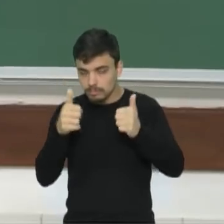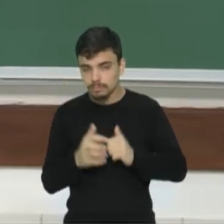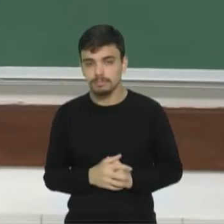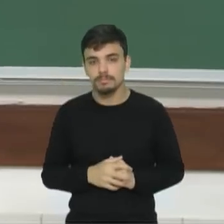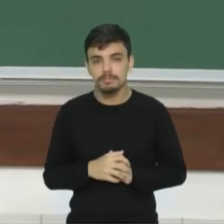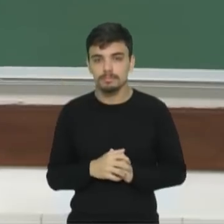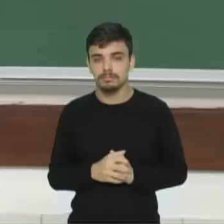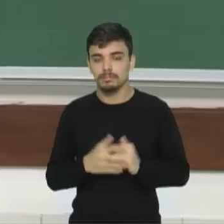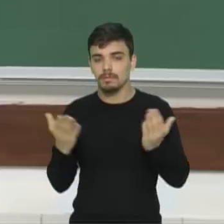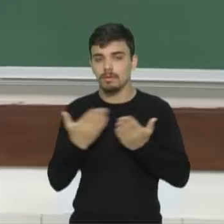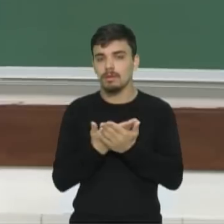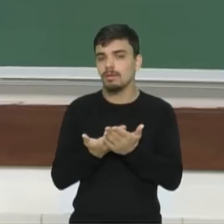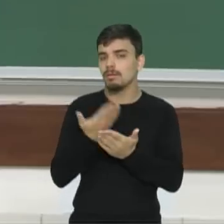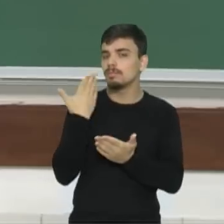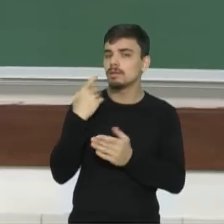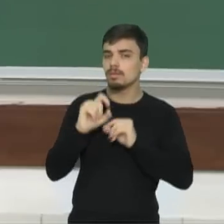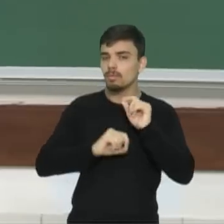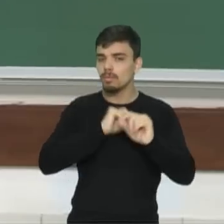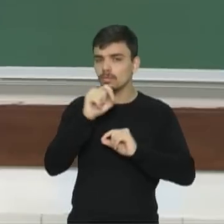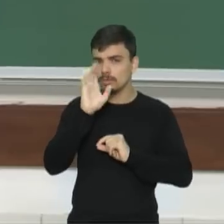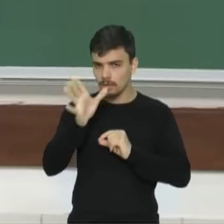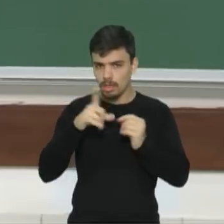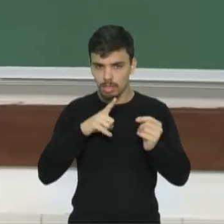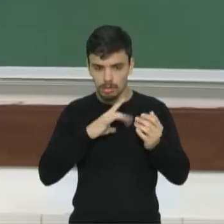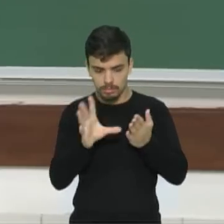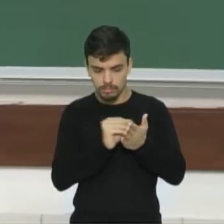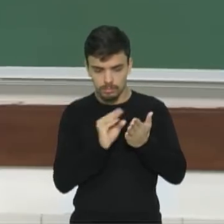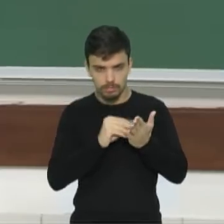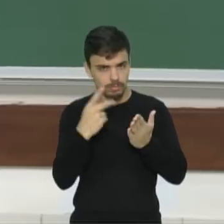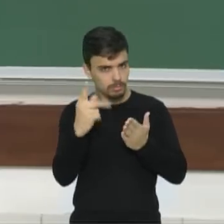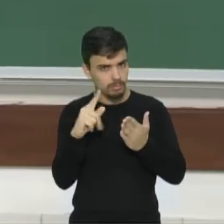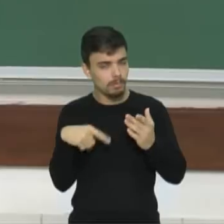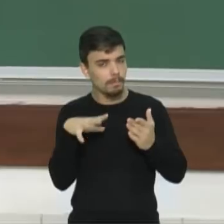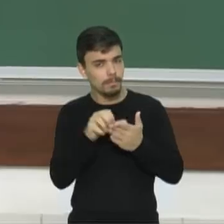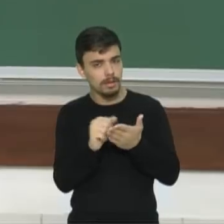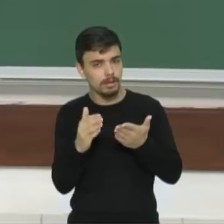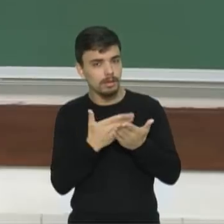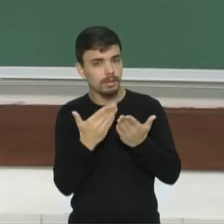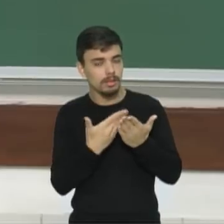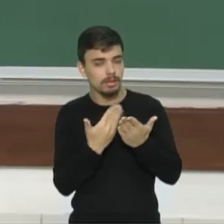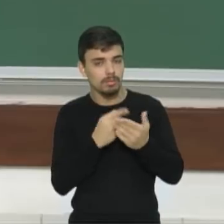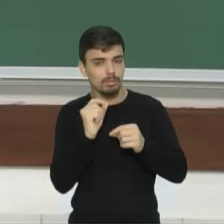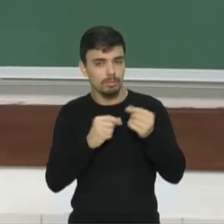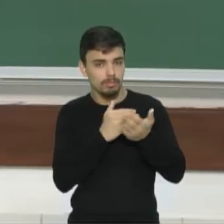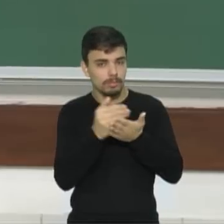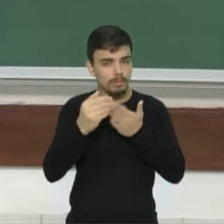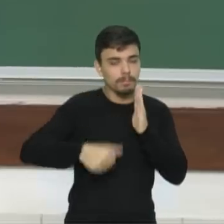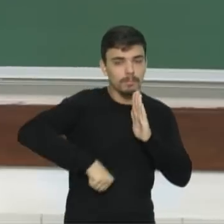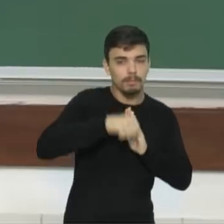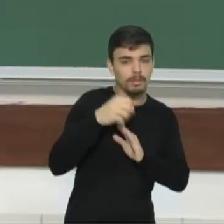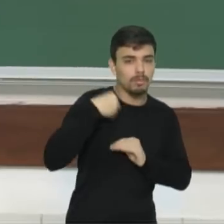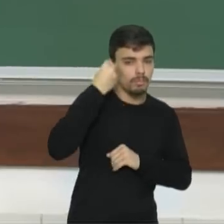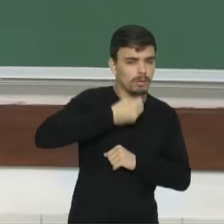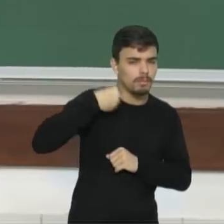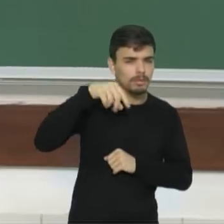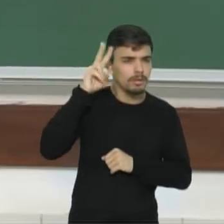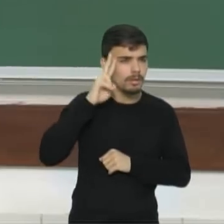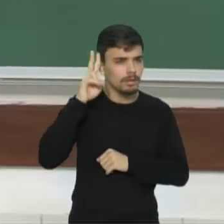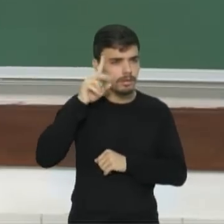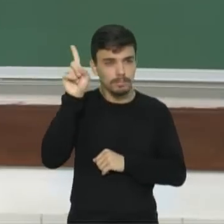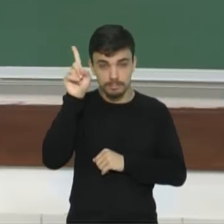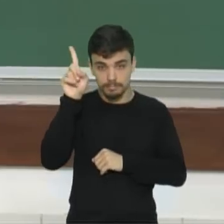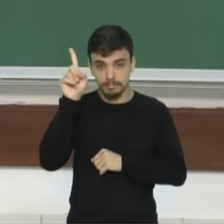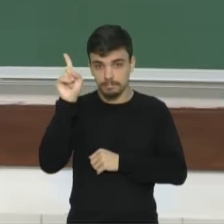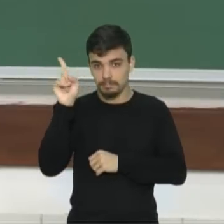Vamos lá. Aula anterior. Tá com as suas anotações? Pega no seu caderno, começando do primeiro experimento. Lembra qual? Esse